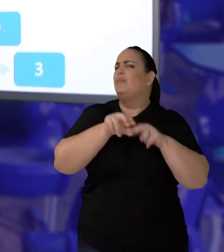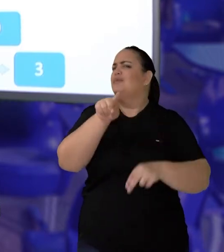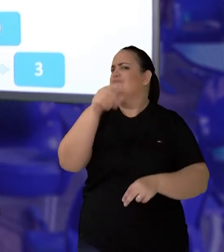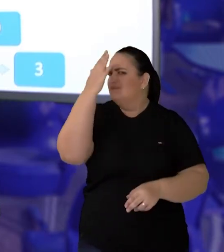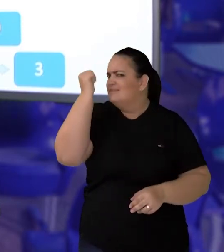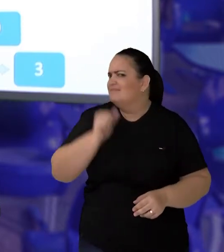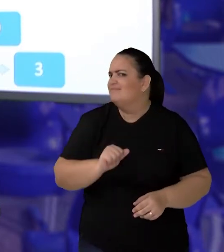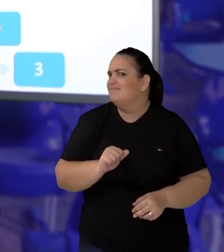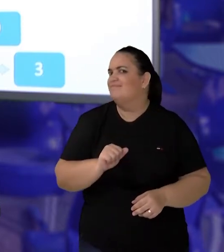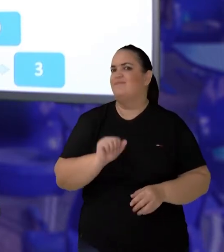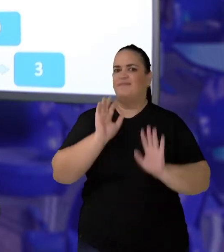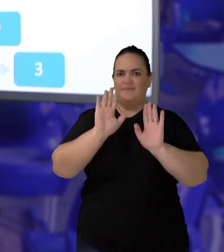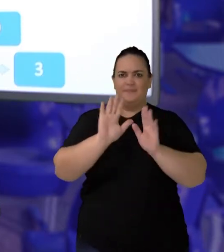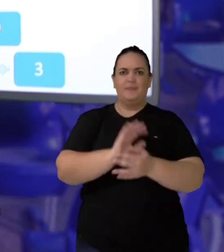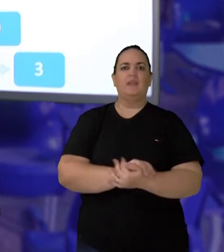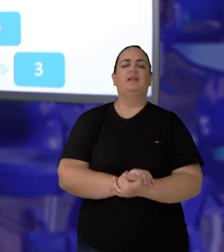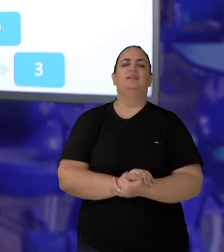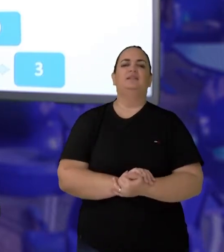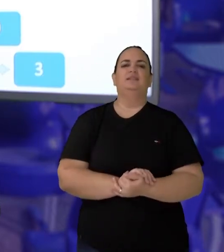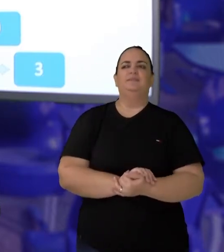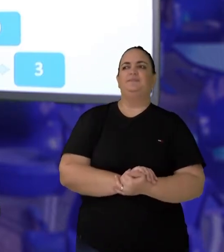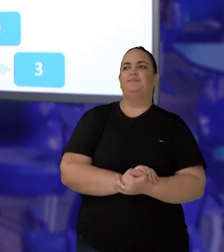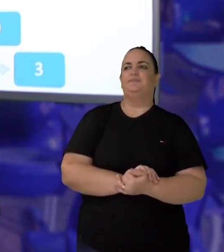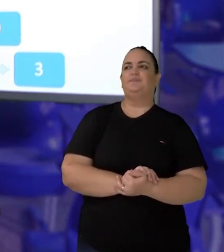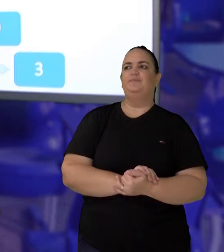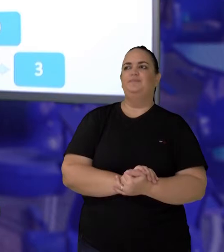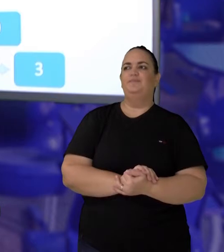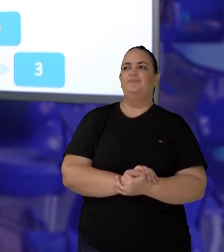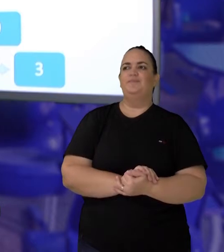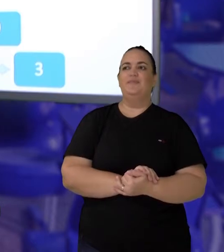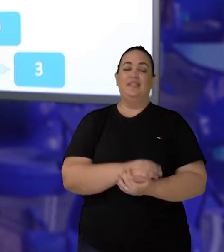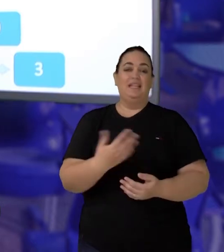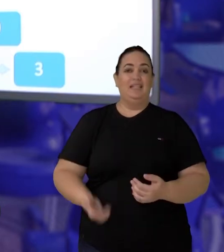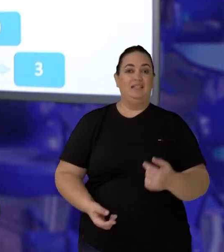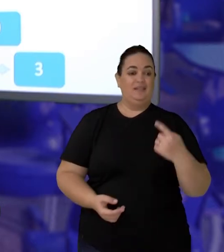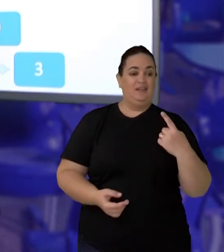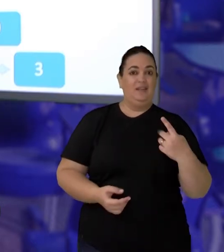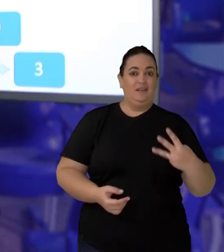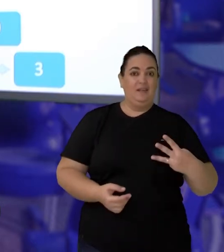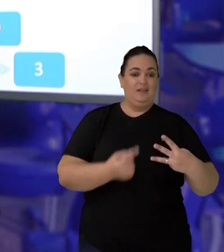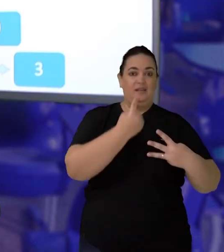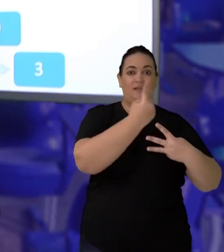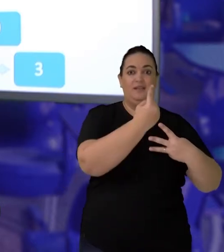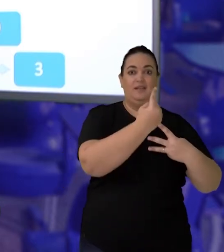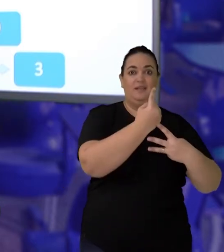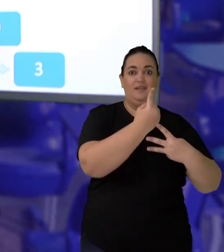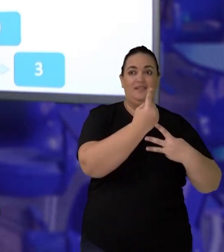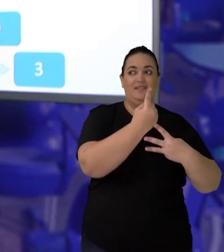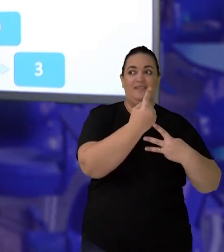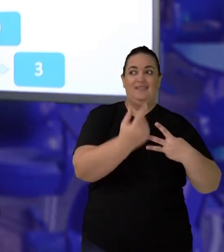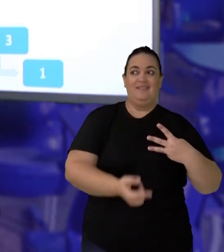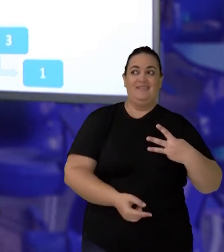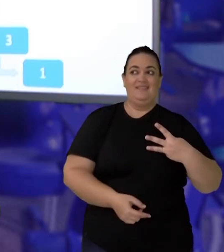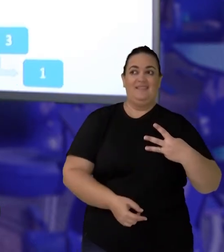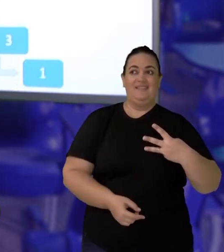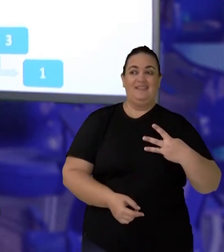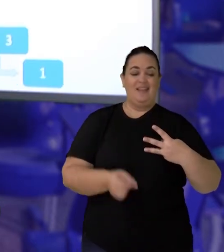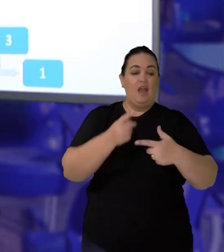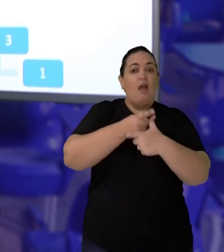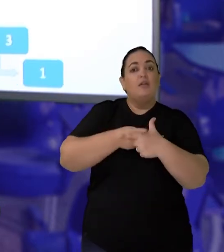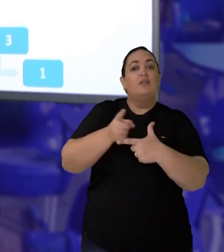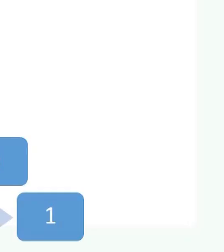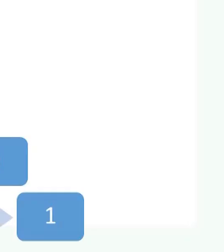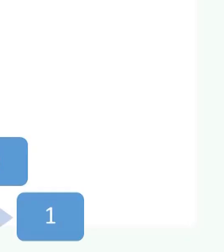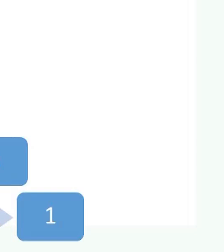o porquê? Se eu pego agora essa primeira potência e eu divido pelo número que está na base, eu vou encontrar o